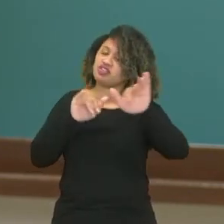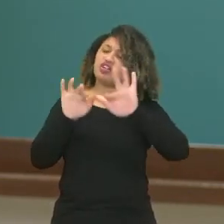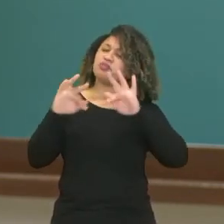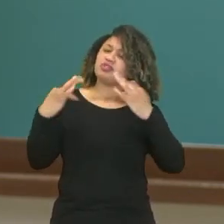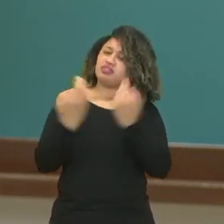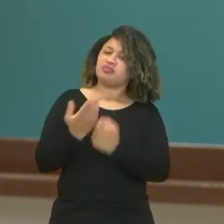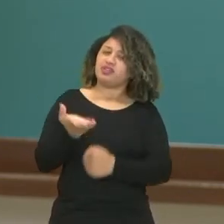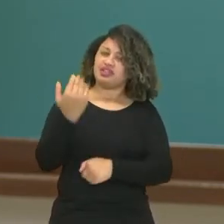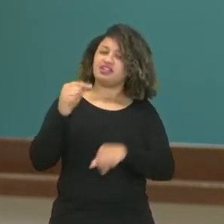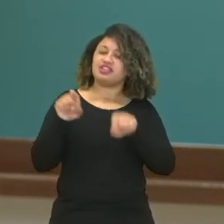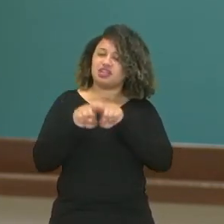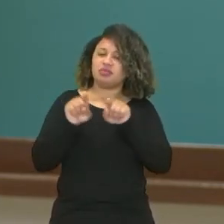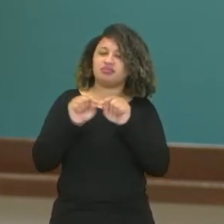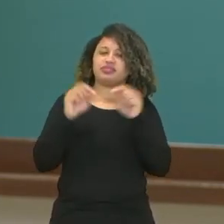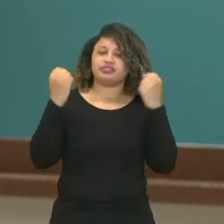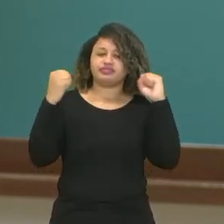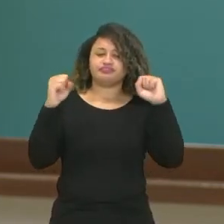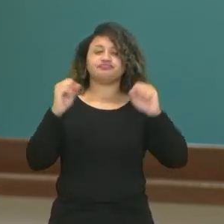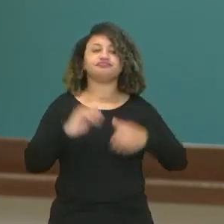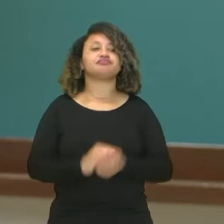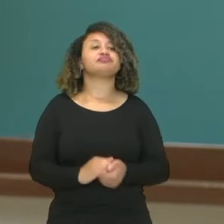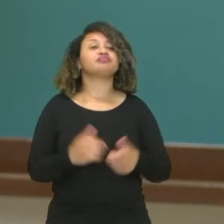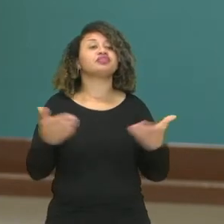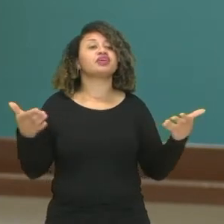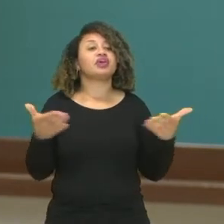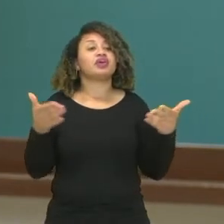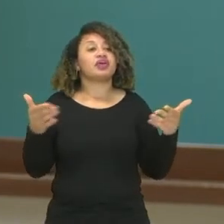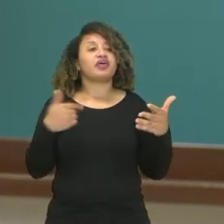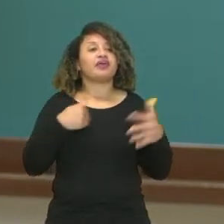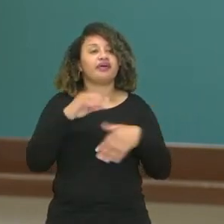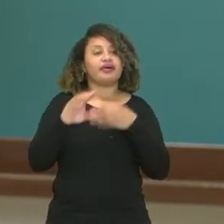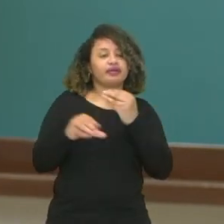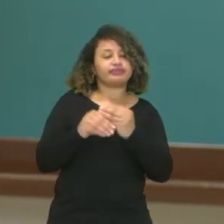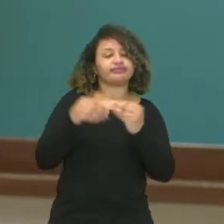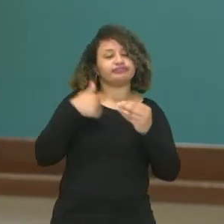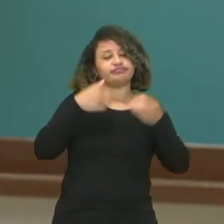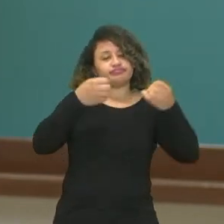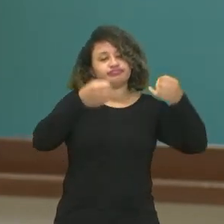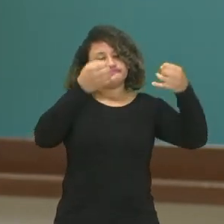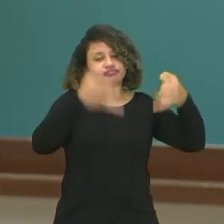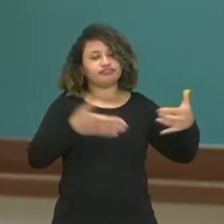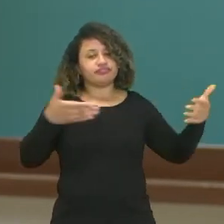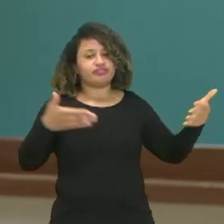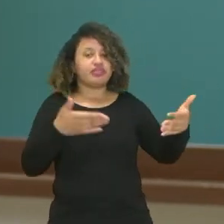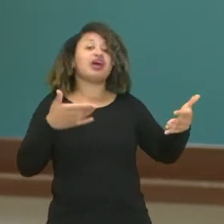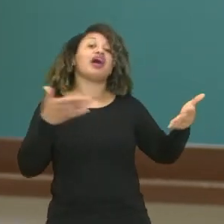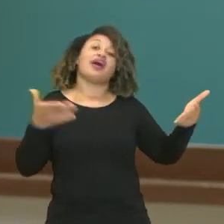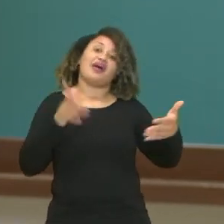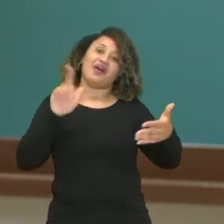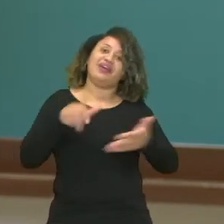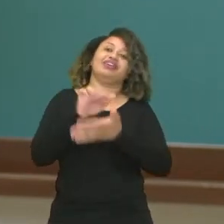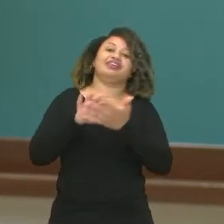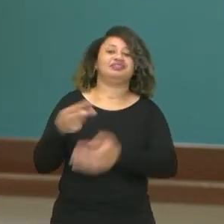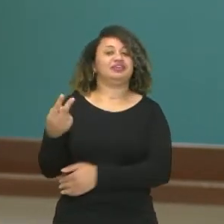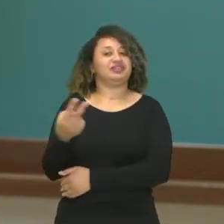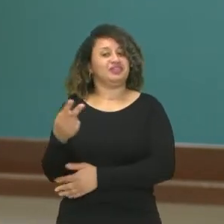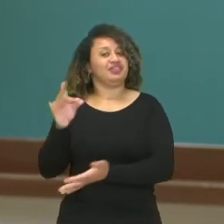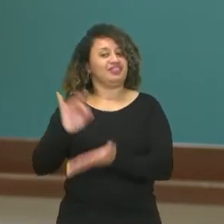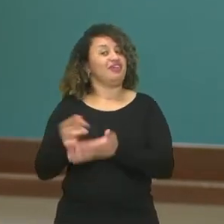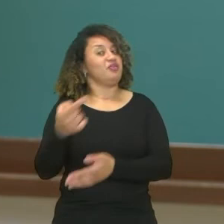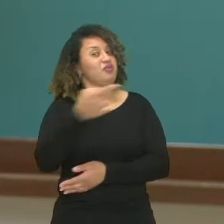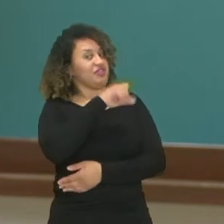fazer. E a gente chega agora, complementando o que a professora disse, no nosso, agora sim, segundo exercício, Aquele era o